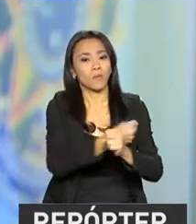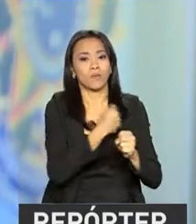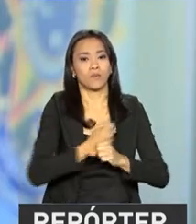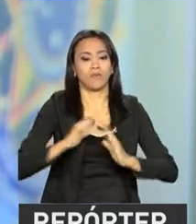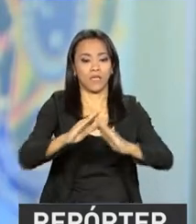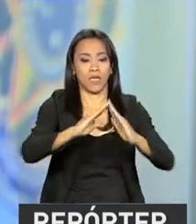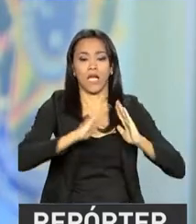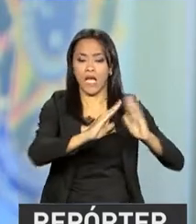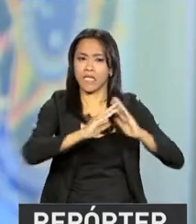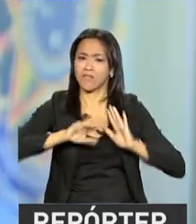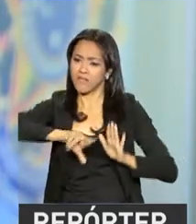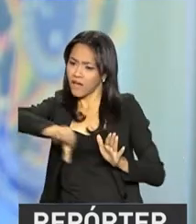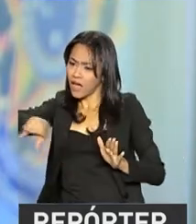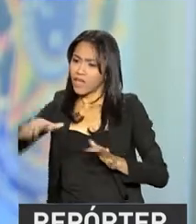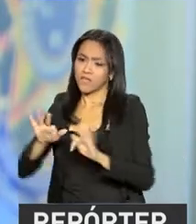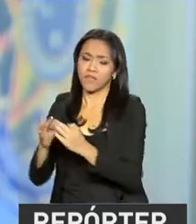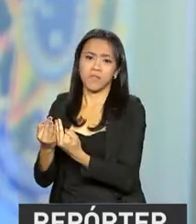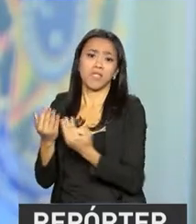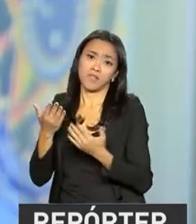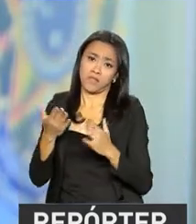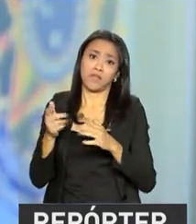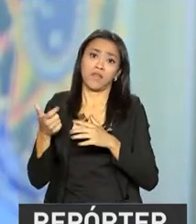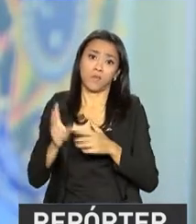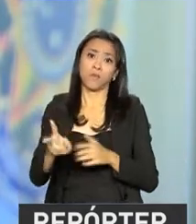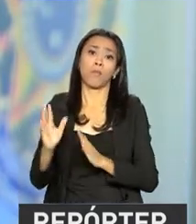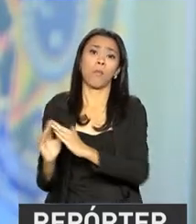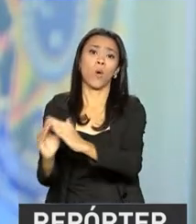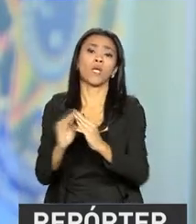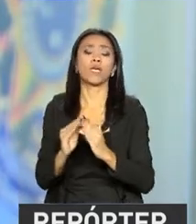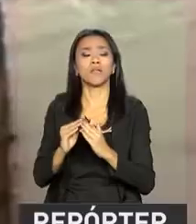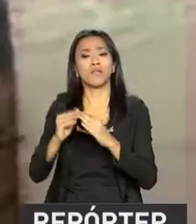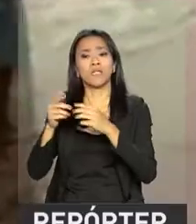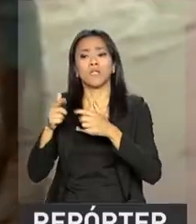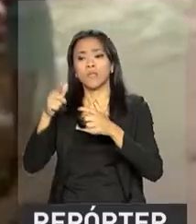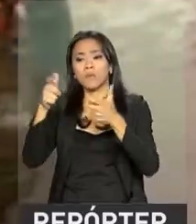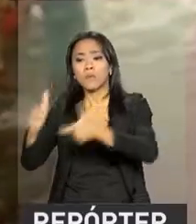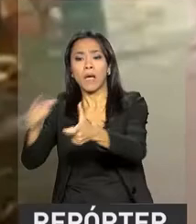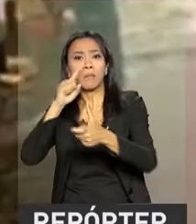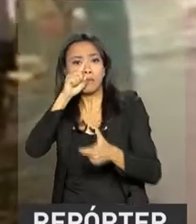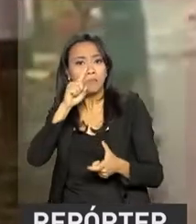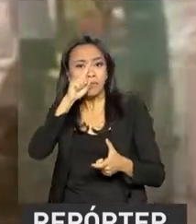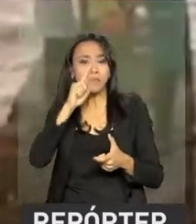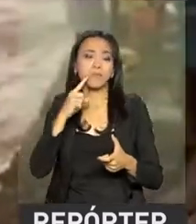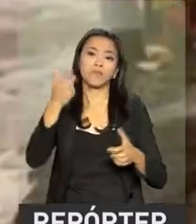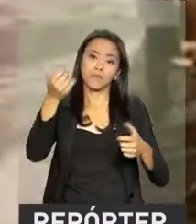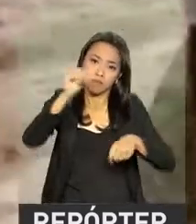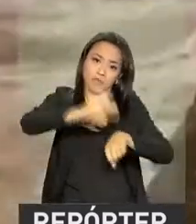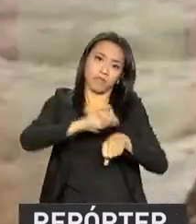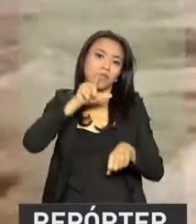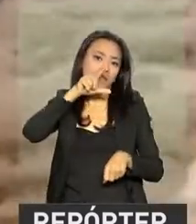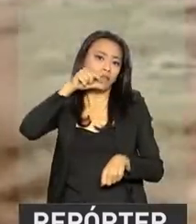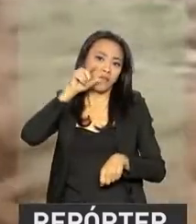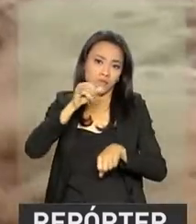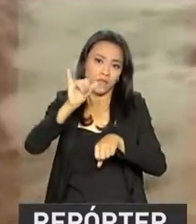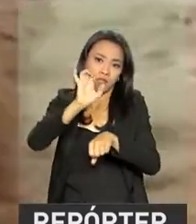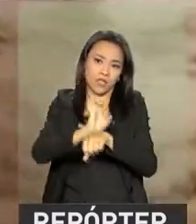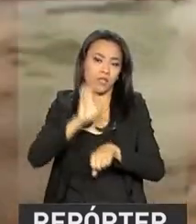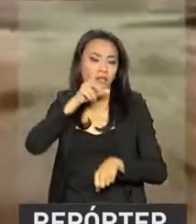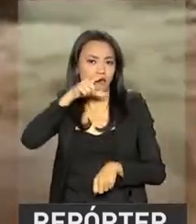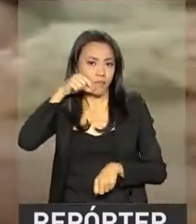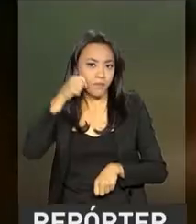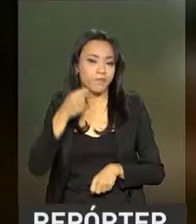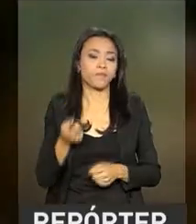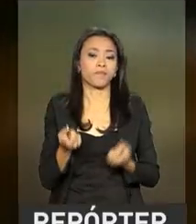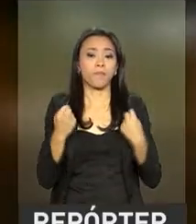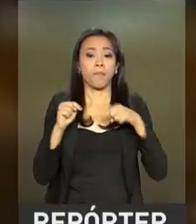milhares de famílias que moram em áreas de risco na cidade de maceió o governo federal já havia dado a assistência à população afetada